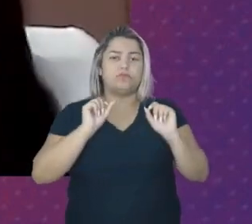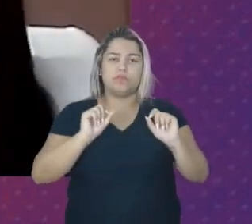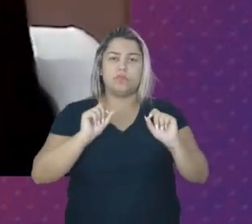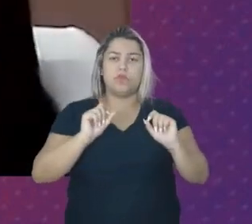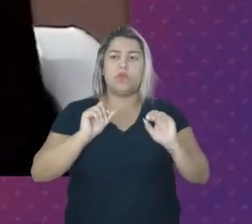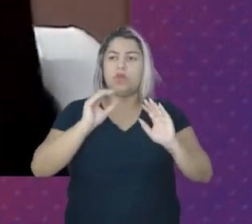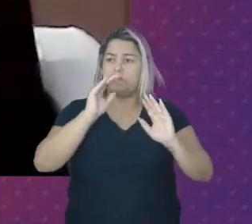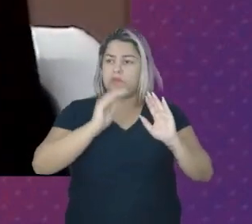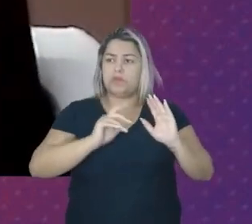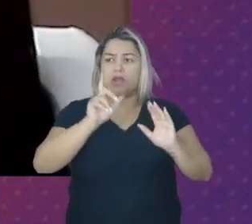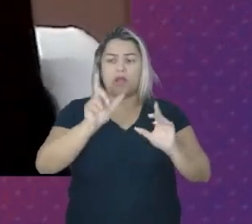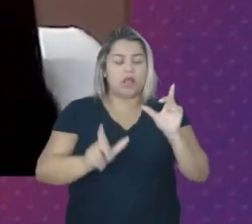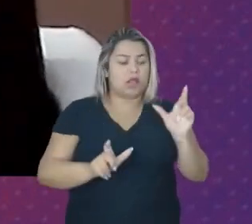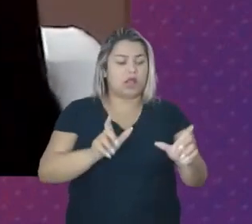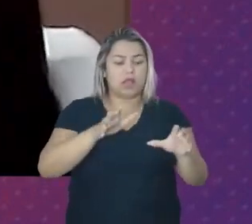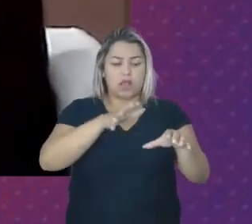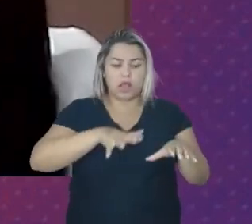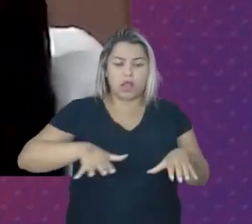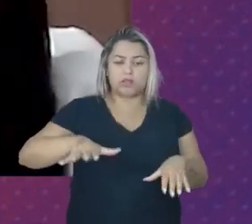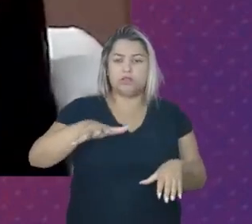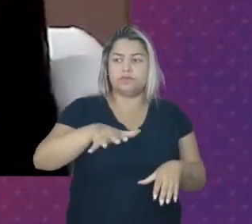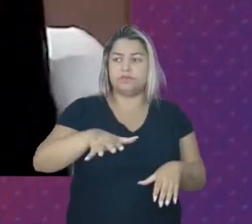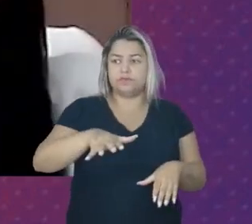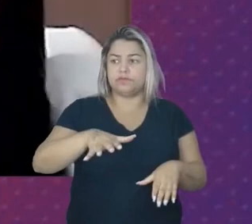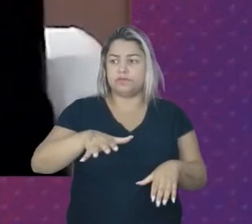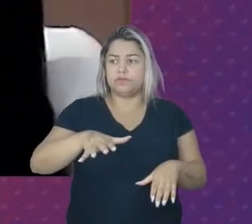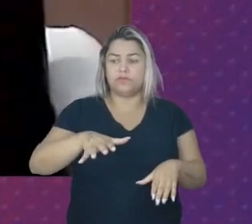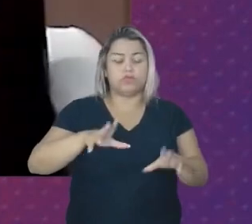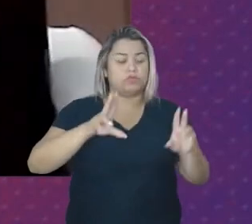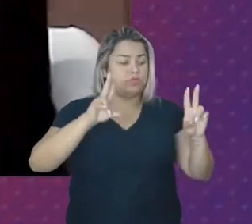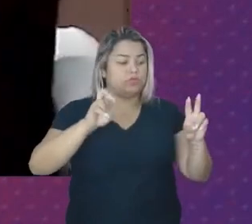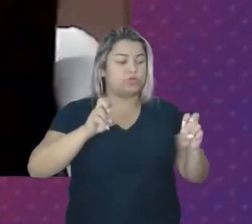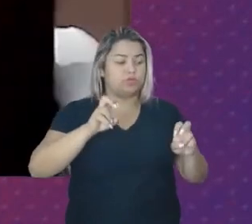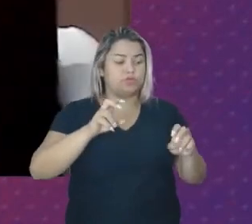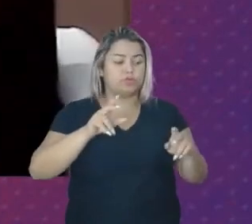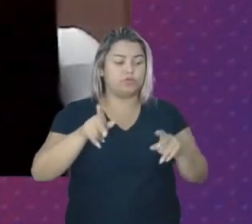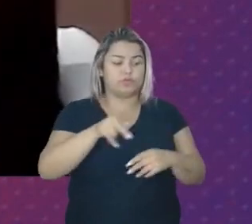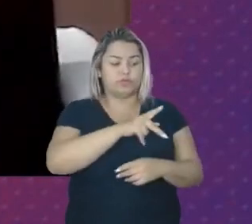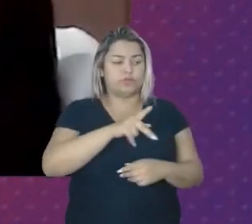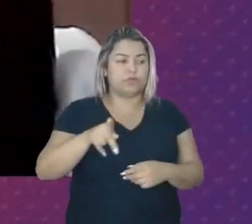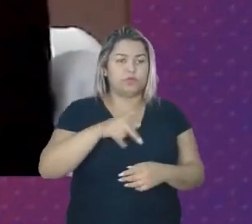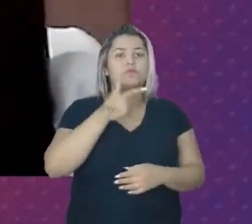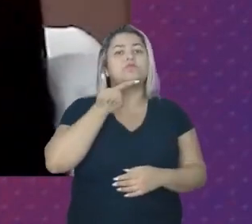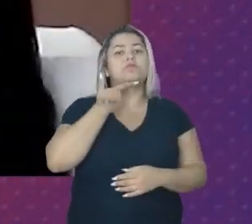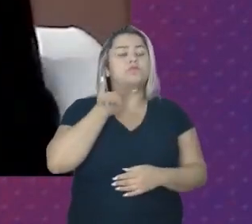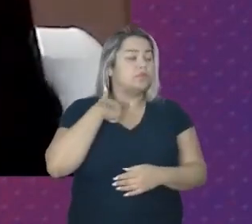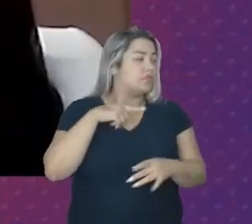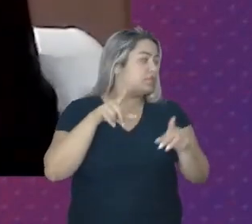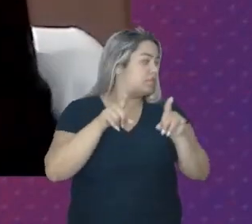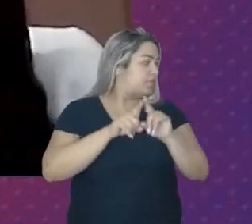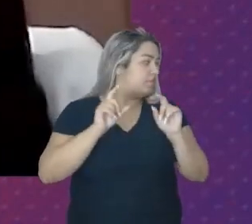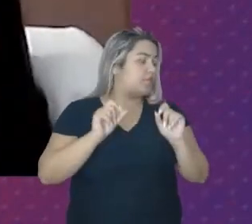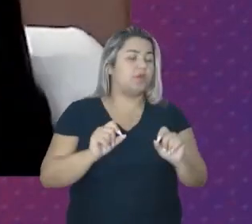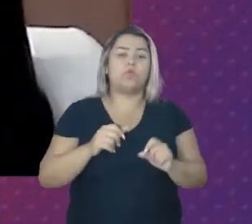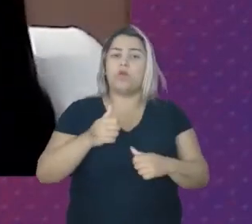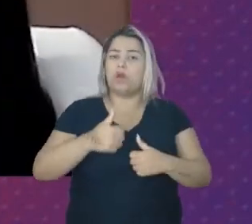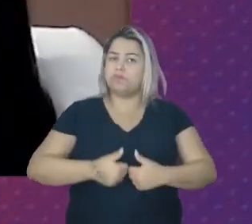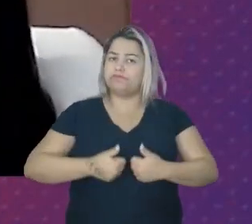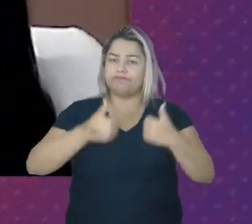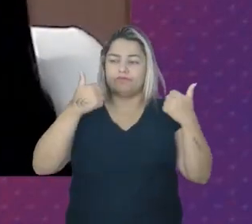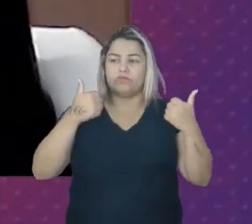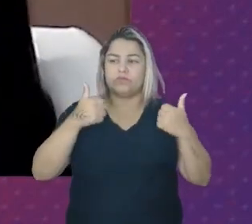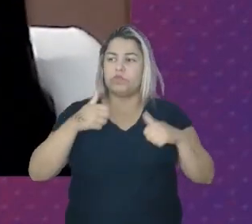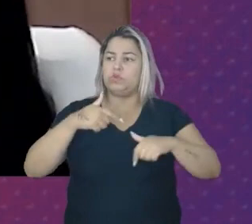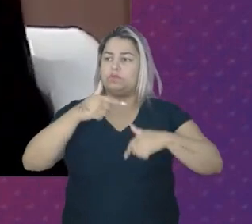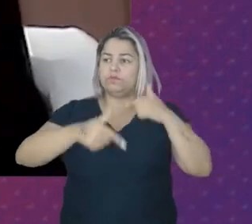para cada um deles. O conteúdo sobre o que o professor deseja, que às vezes pode ter relação com a melhoria das condições